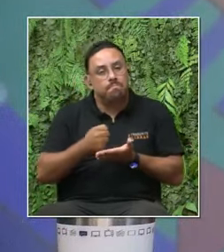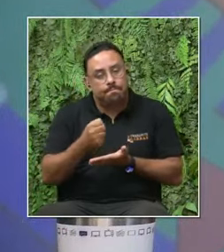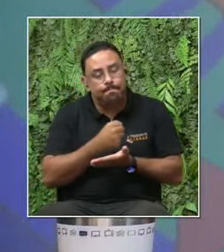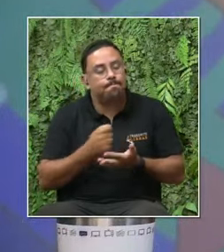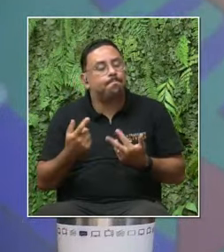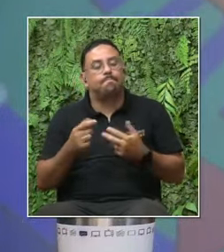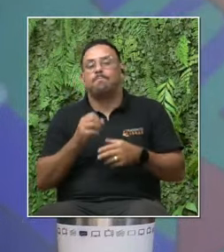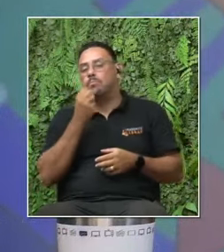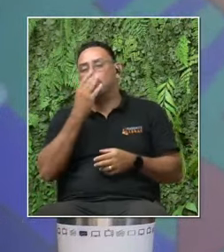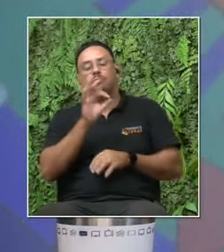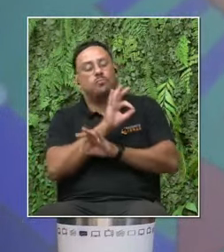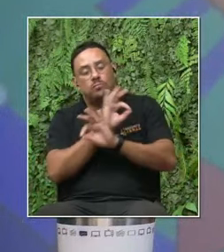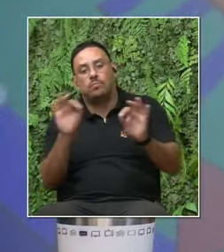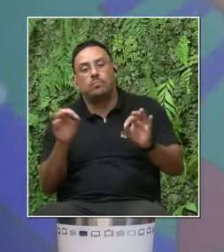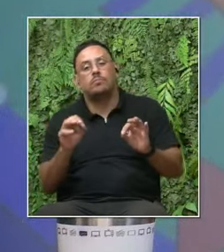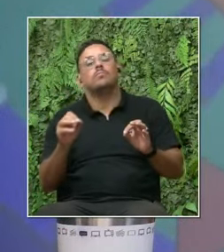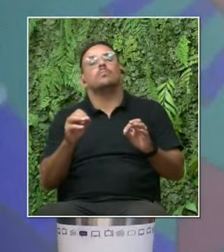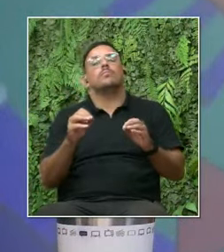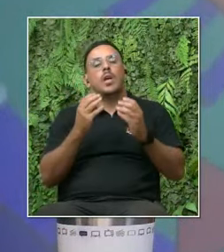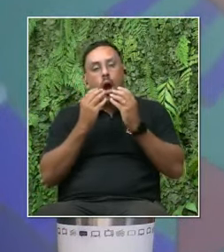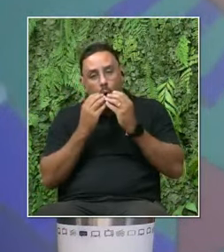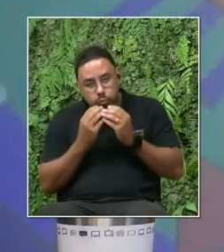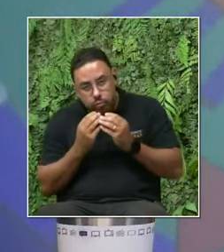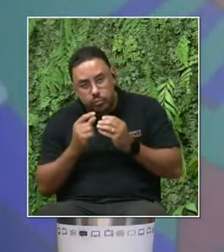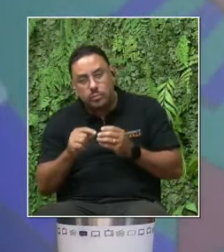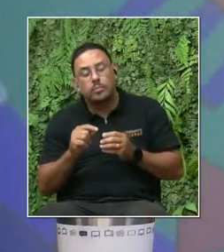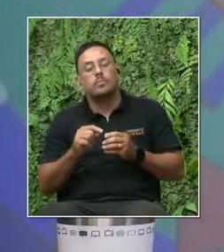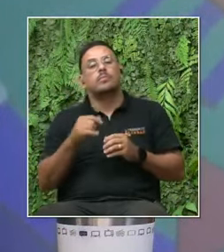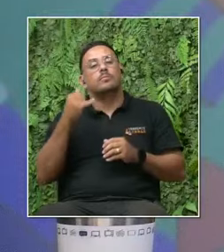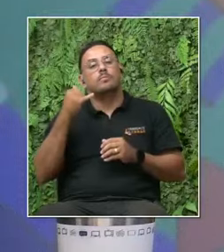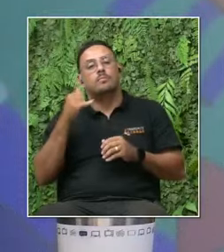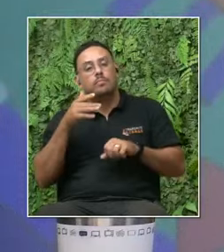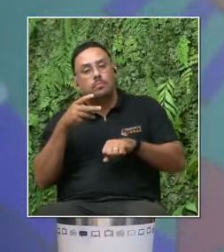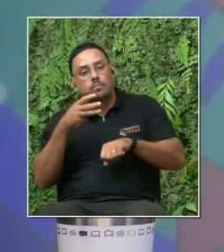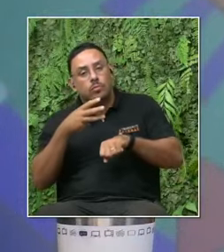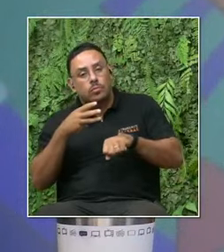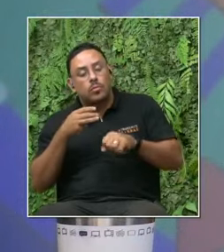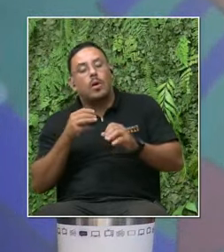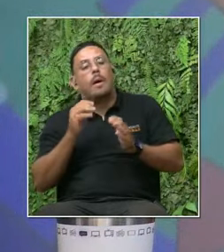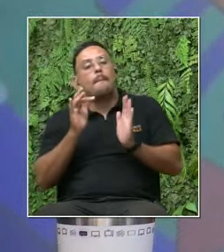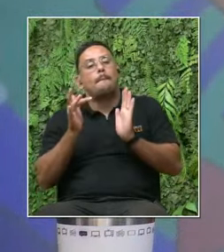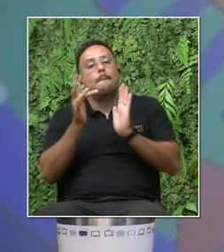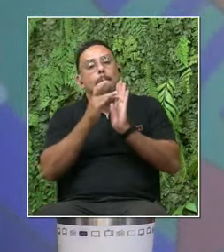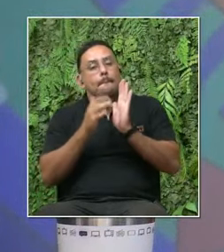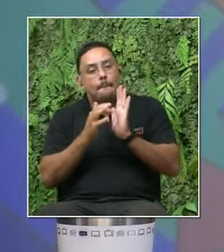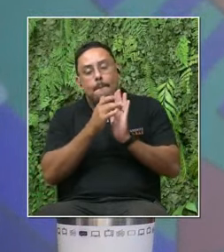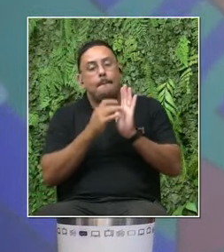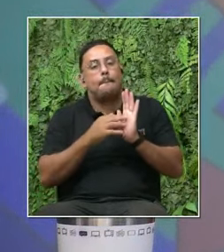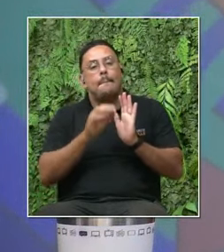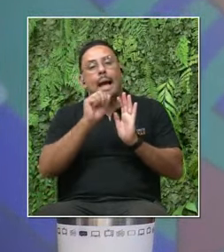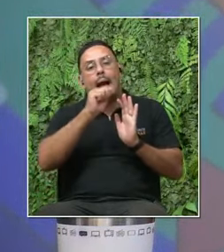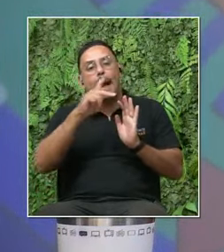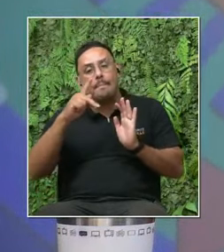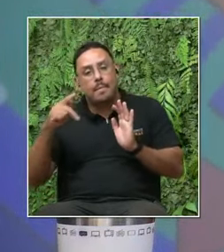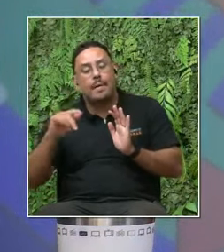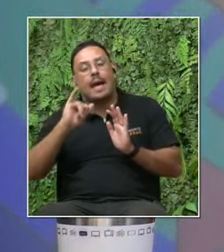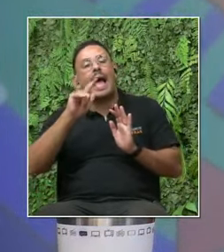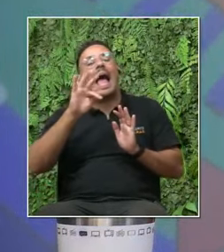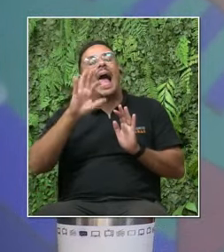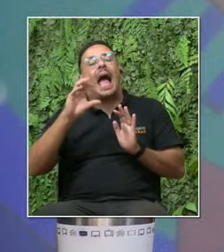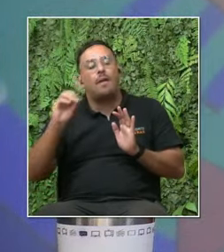Então bora de clássico do seu Burger só pedir pelo iFood ou no link da Bio do Instagram segue lá se Burger